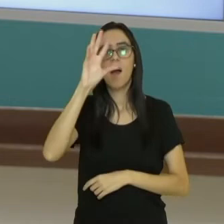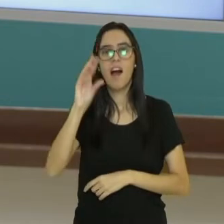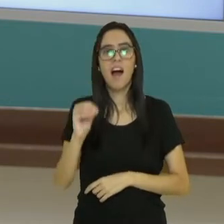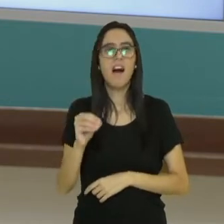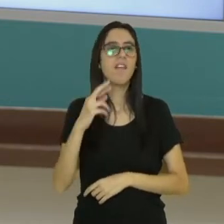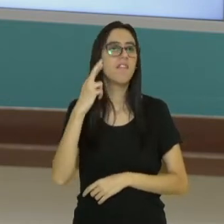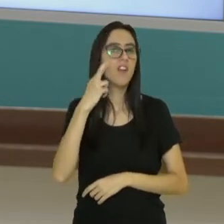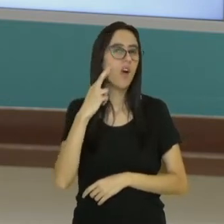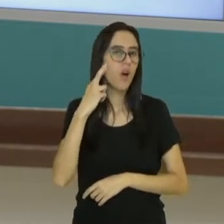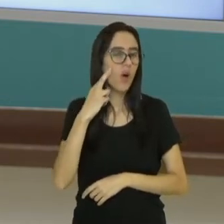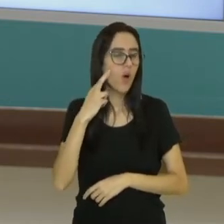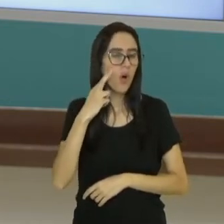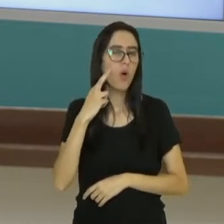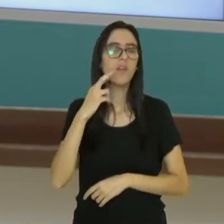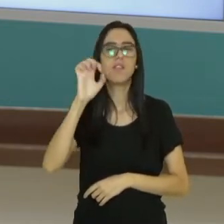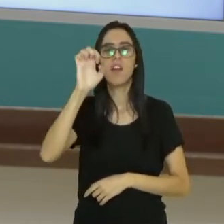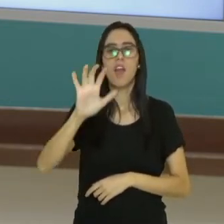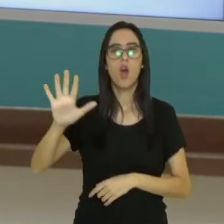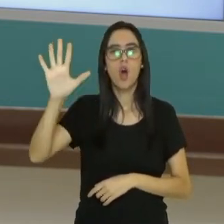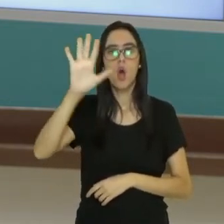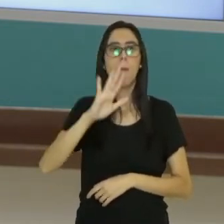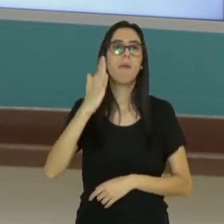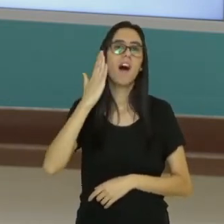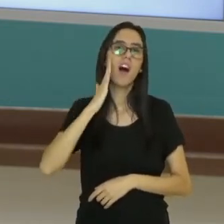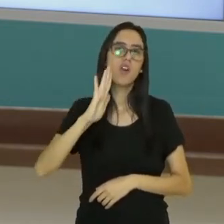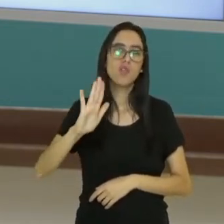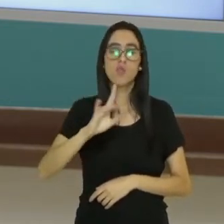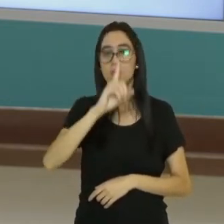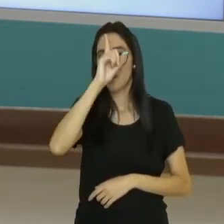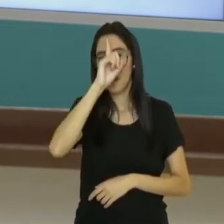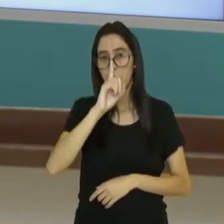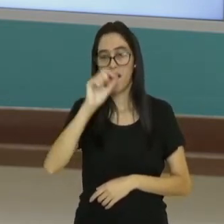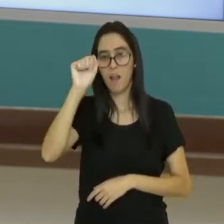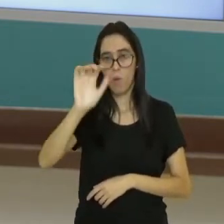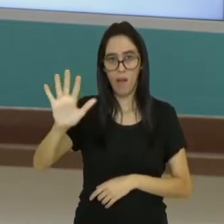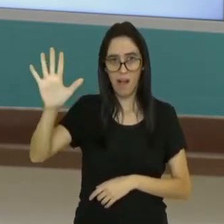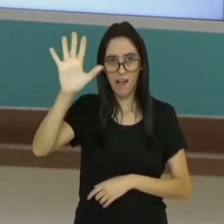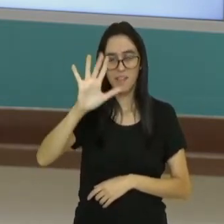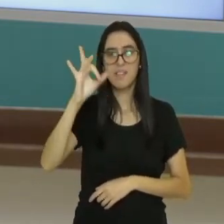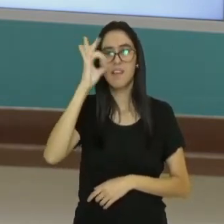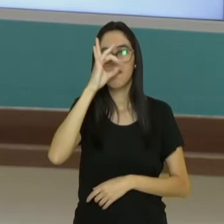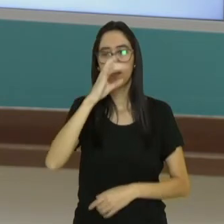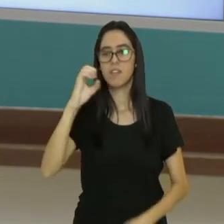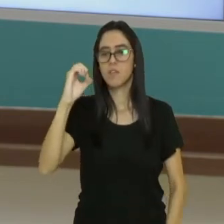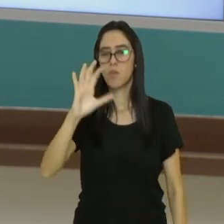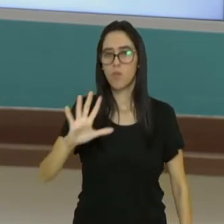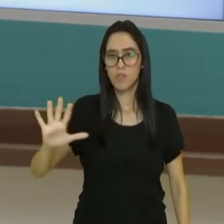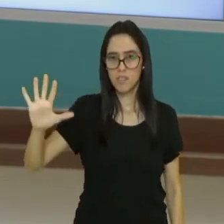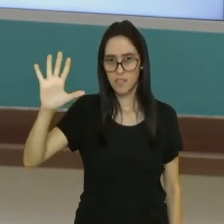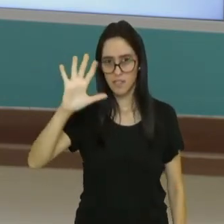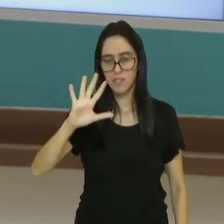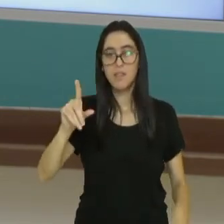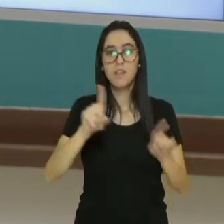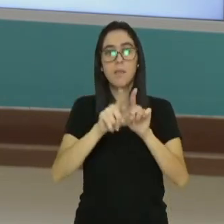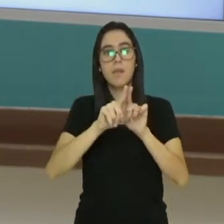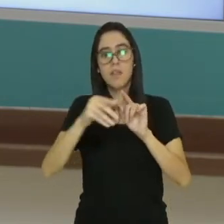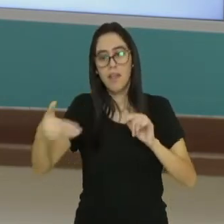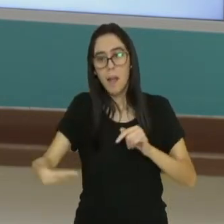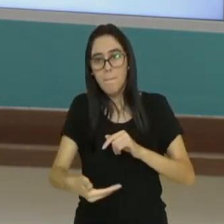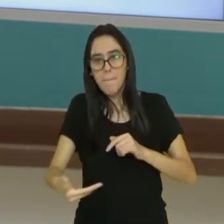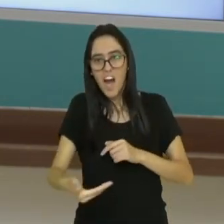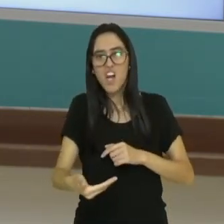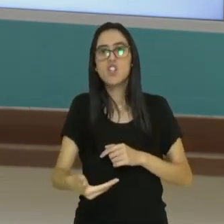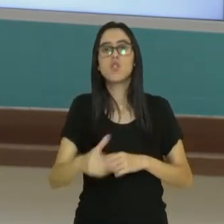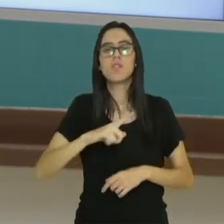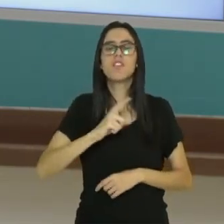aqui em lilás, Europa em azul, a Ásia em amarelo, a Oceania está em verde e a